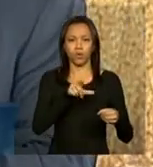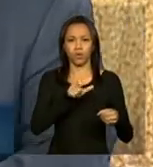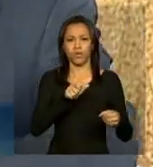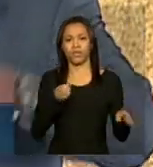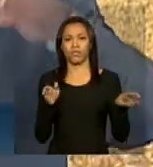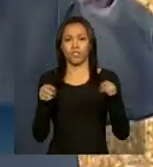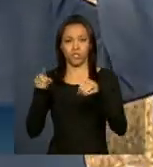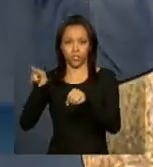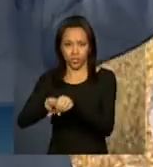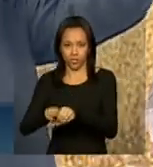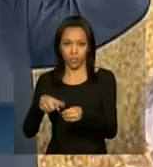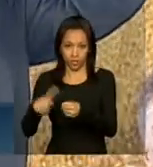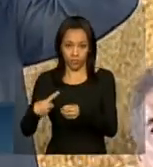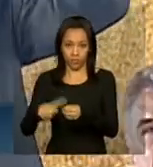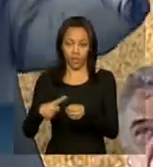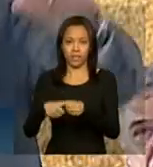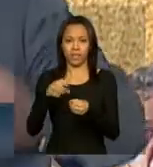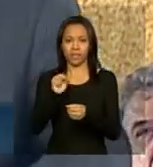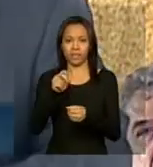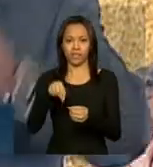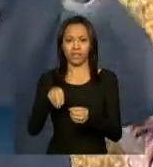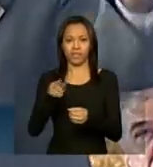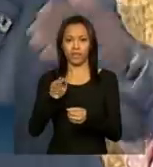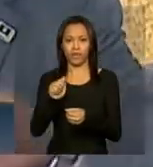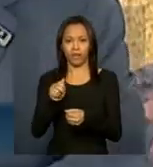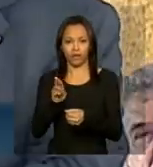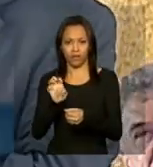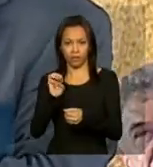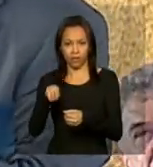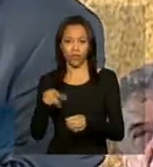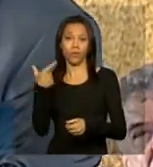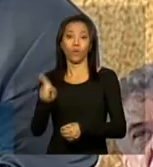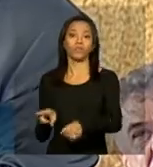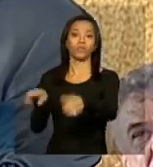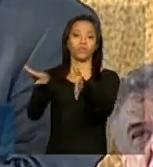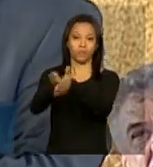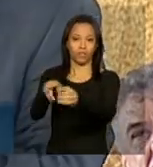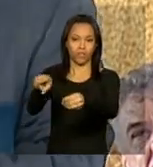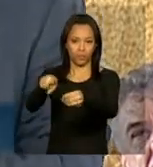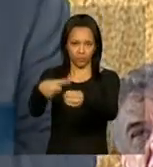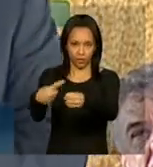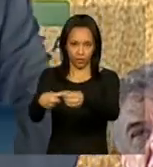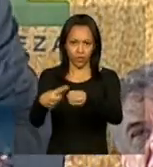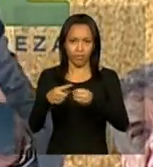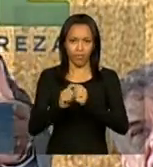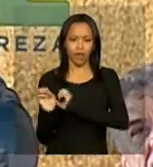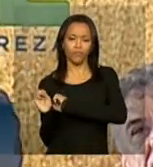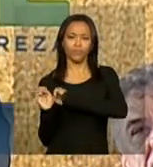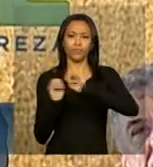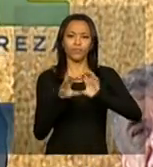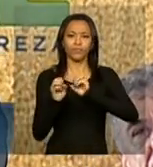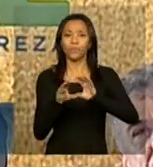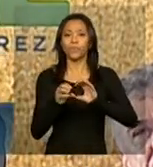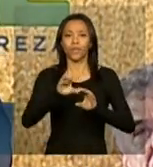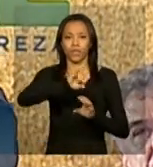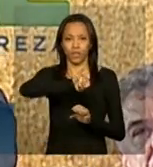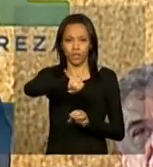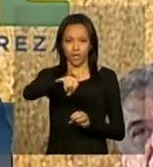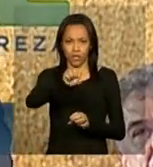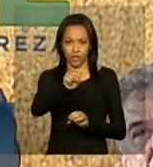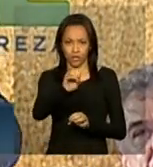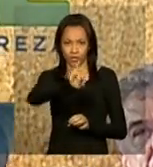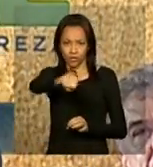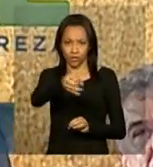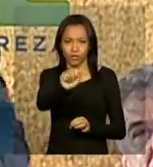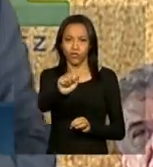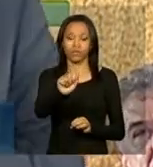Miritituba, que poderá ser a saída do Arco Norte para exportação da soja. Mas no modal rodoviário é só isso? Também